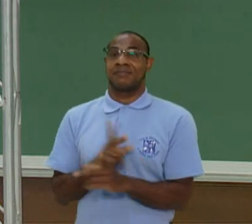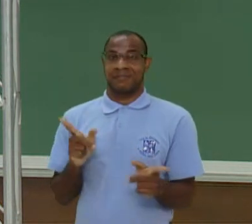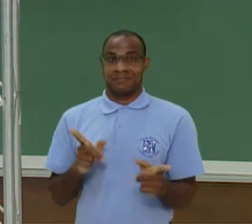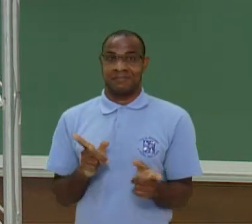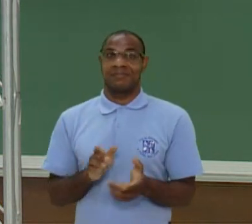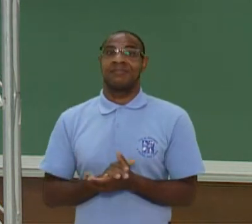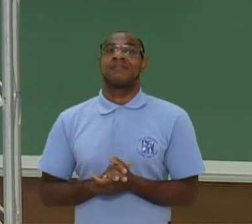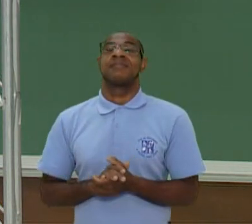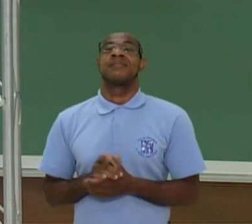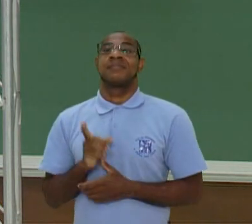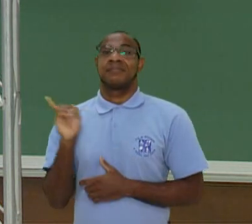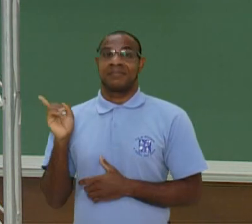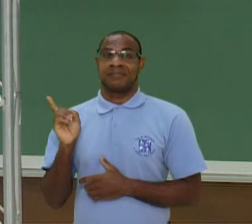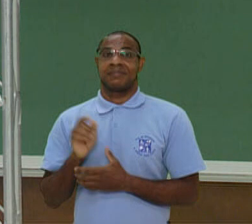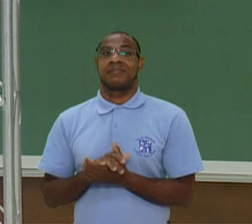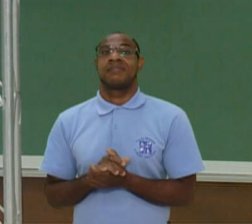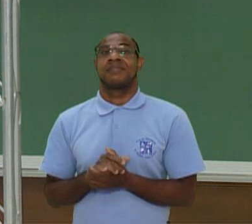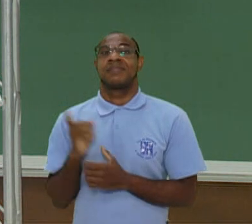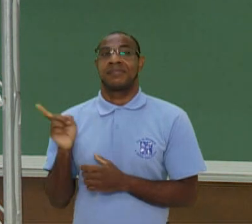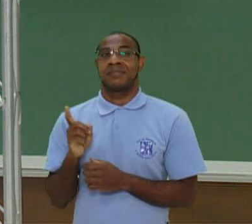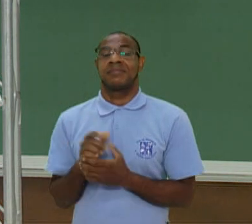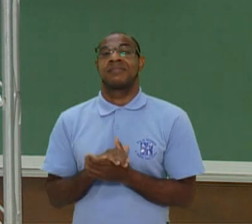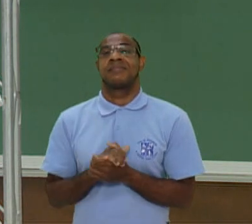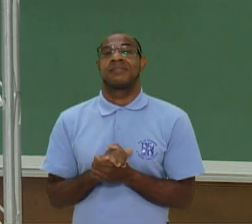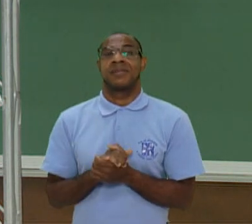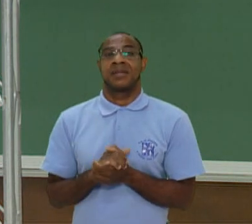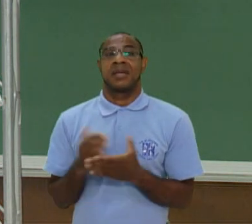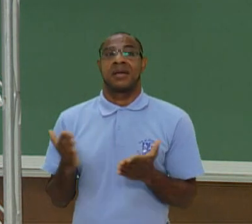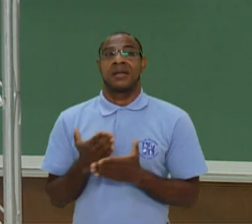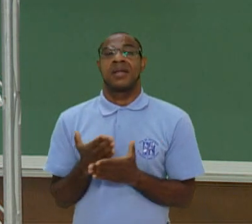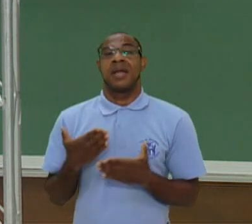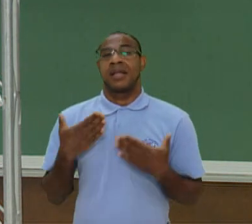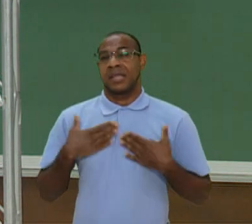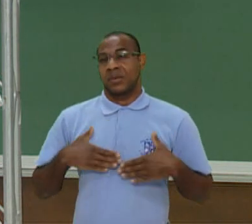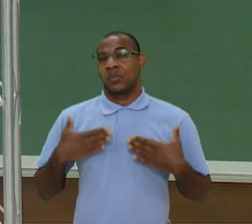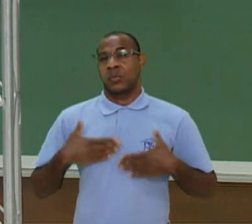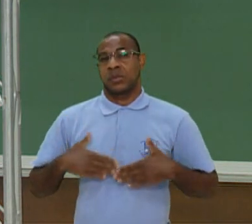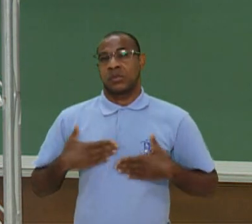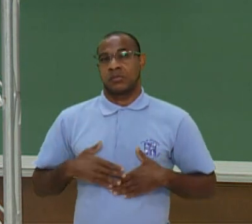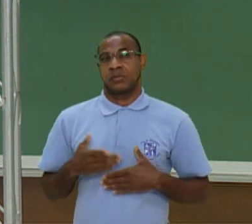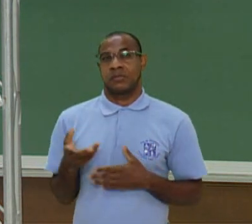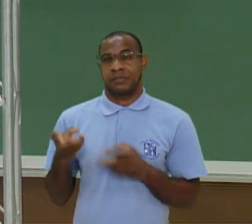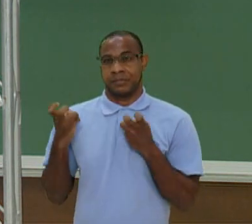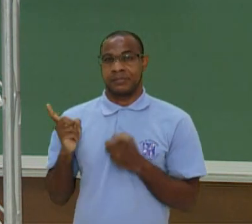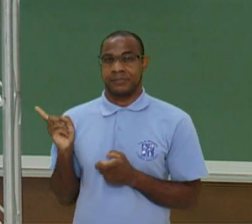forma trigonométrica, na multiplicação, é mais fácil. Vocês vão entender que é bem tranquilo.